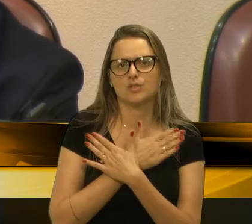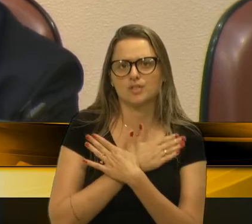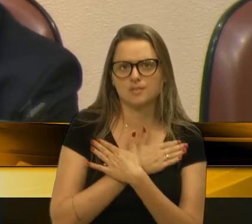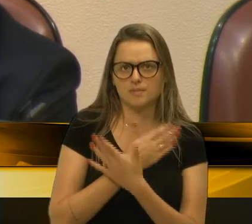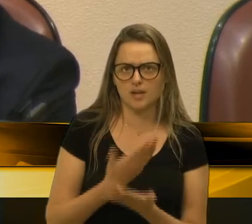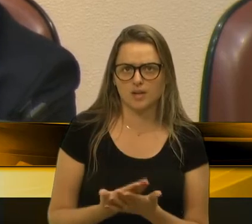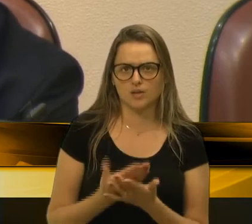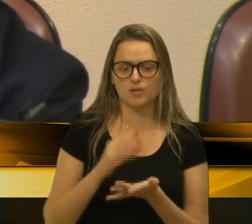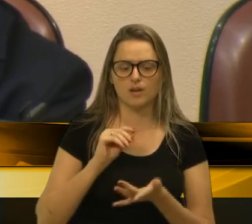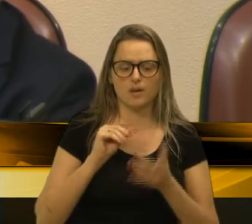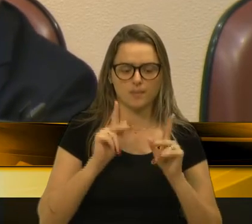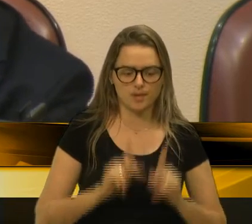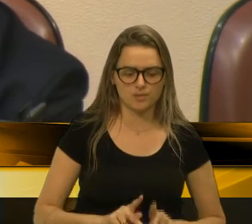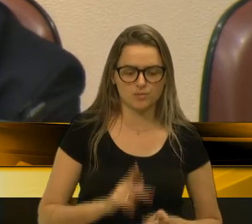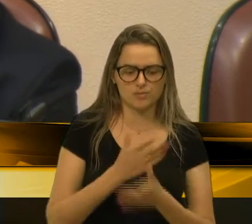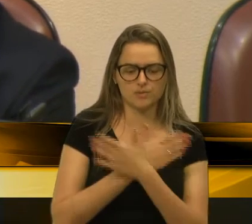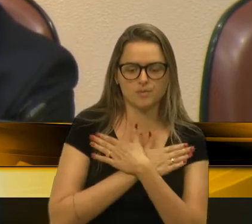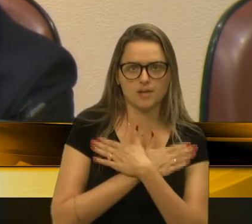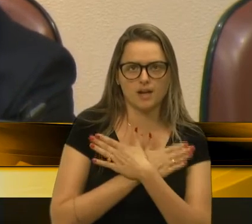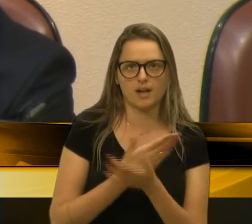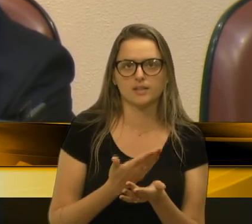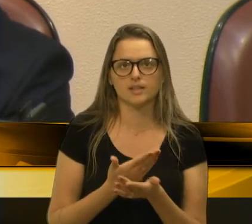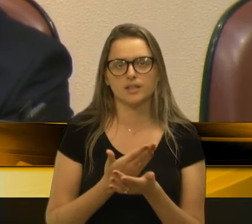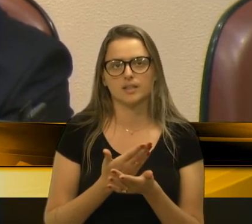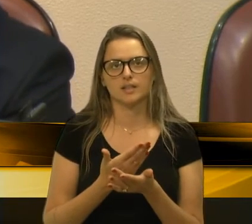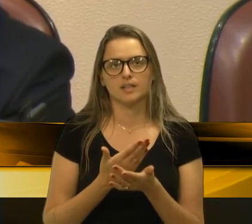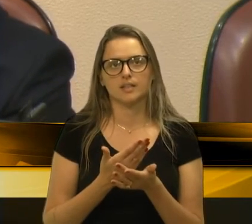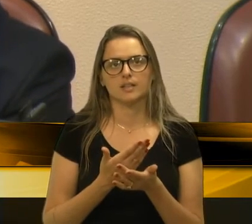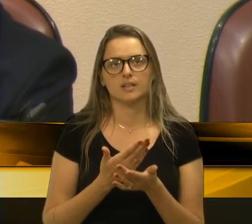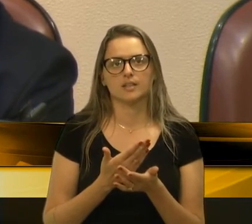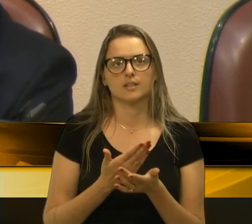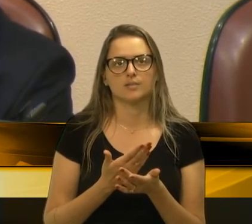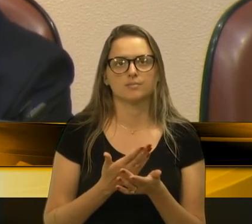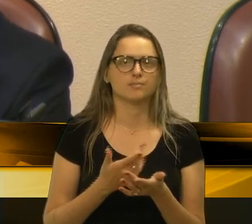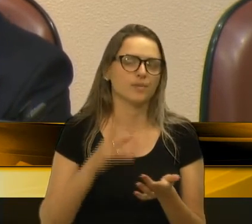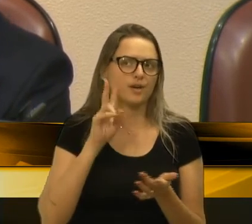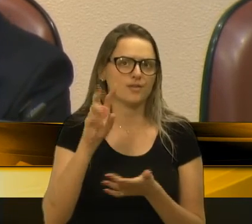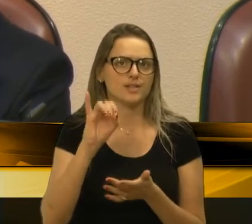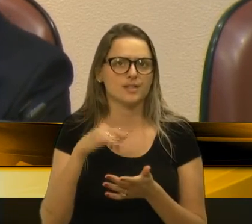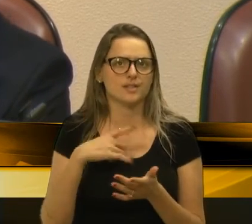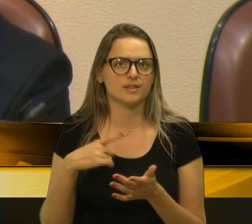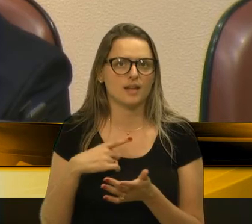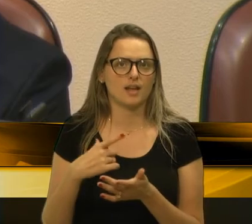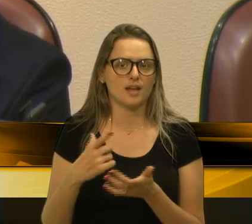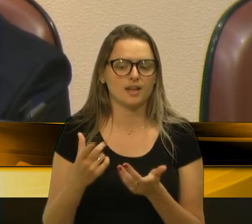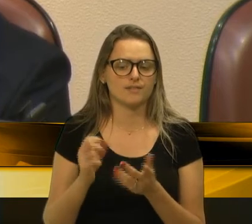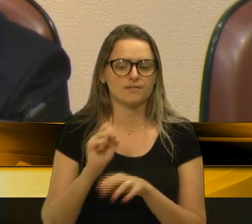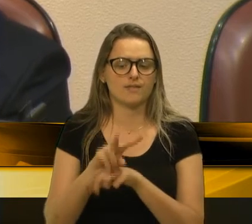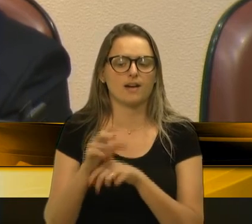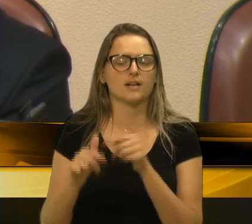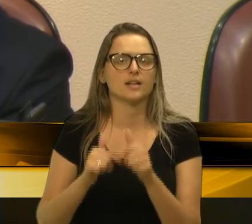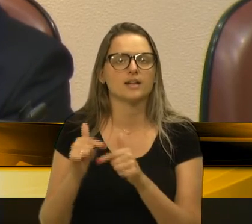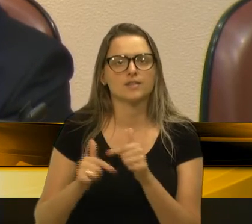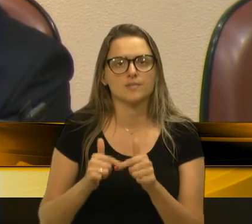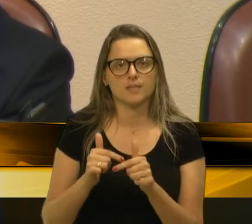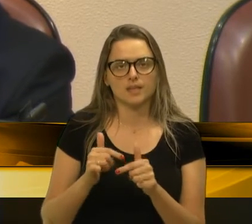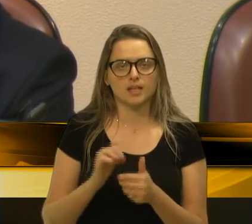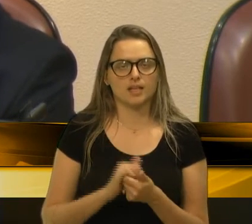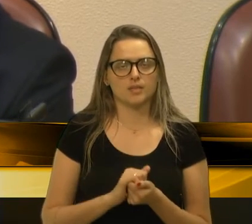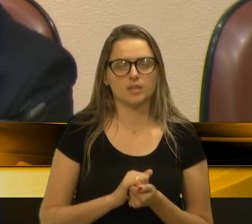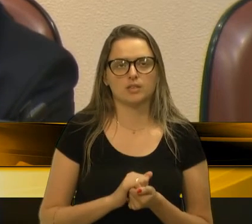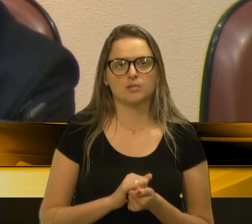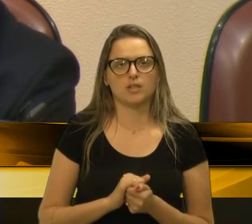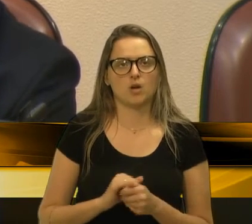o desempregado para financiar possíveis vagas de mercado de trabalho para jovens. Então, são coisas... E